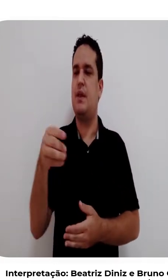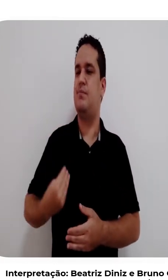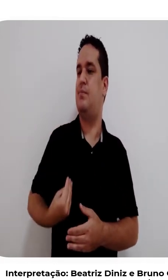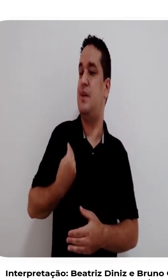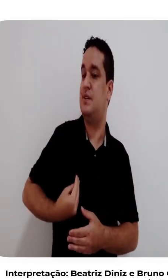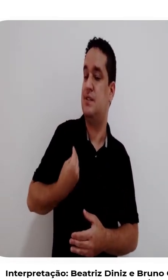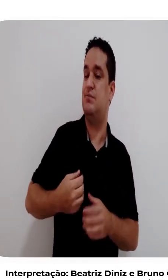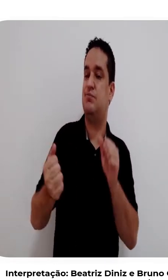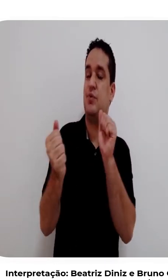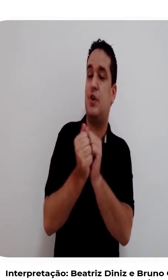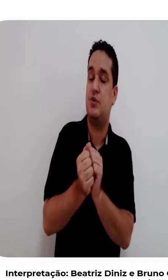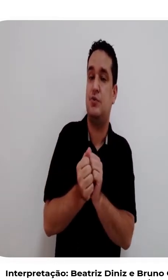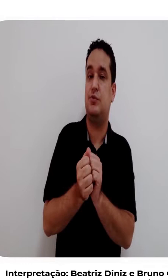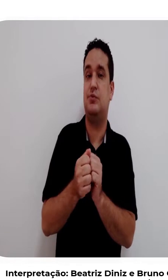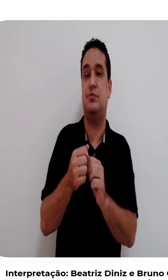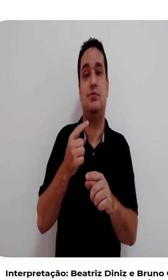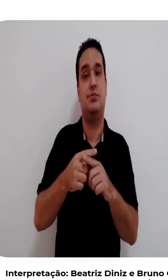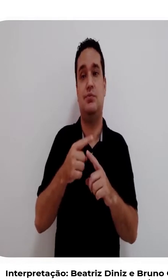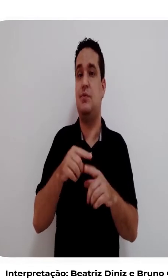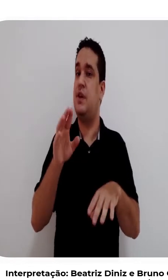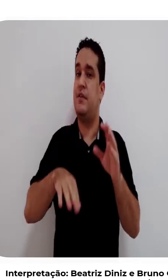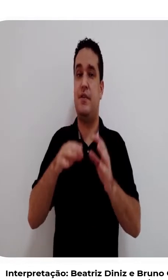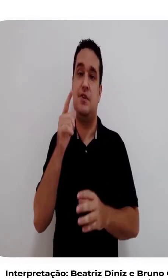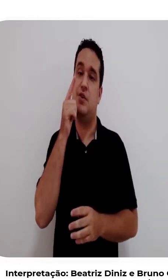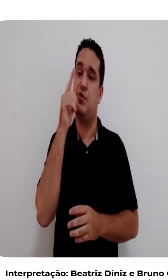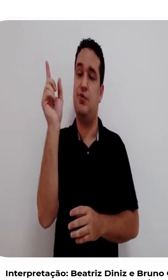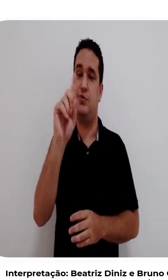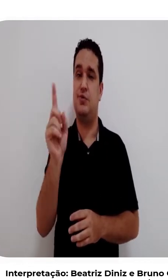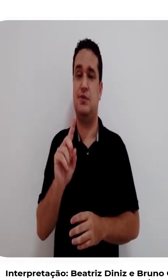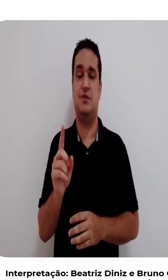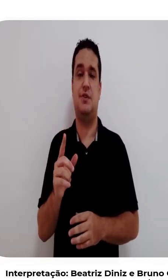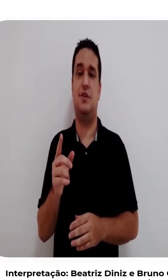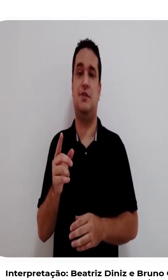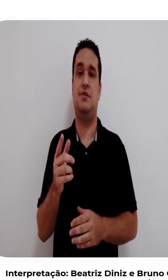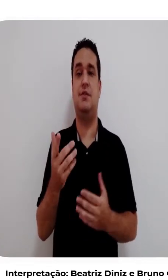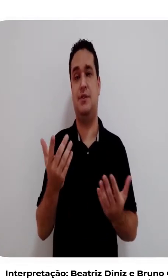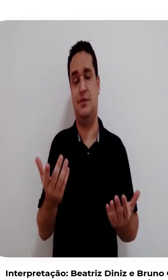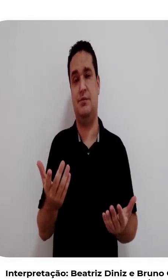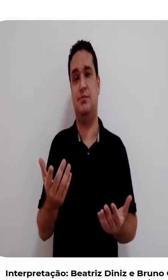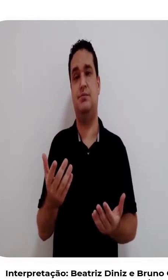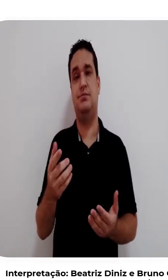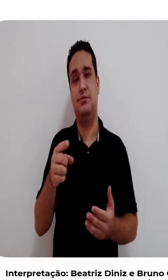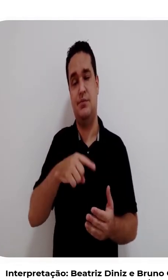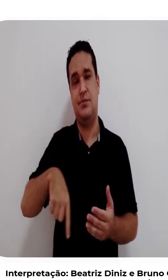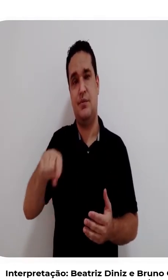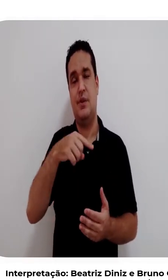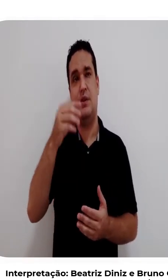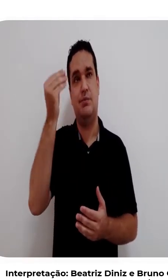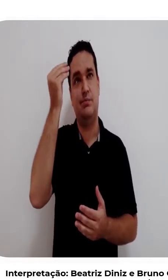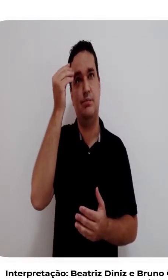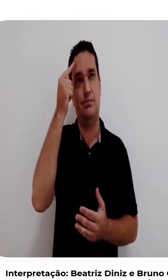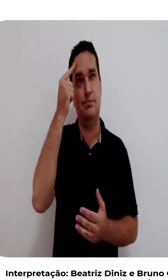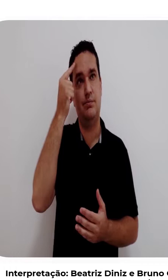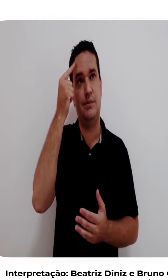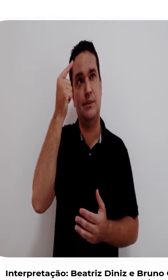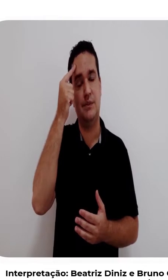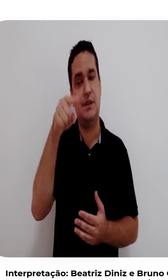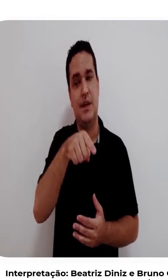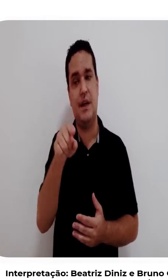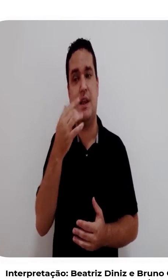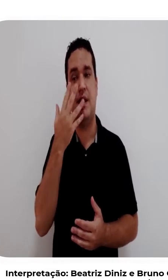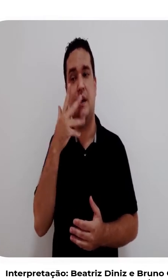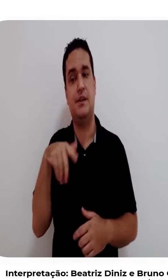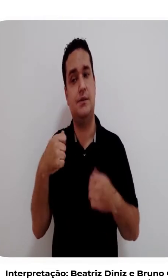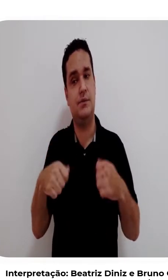as crianças, o que nem sempre acontece da maneira que a gente deseja, né? A gente também tenta priorizar que a criança